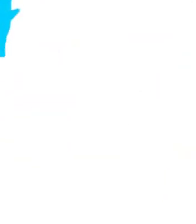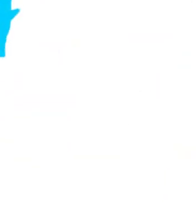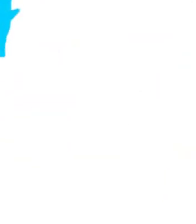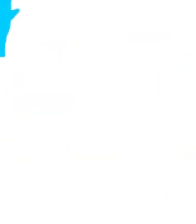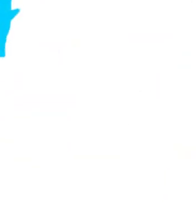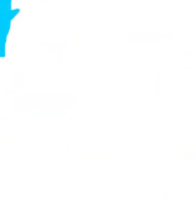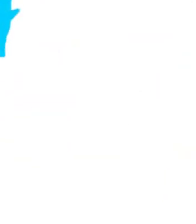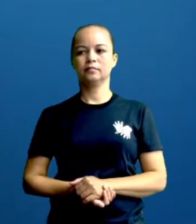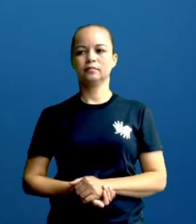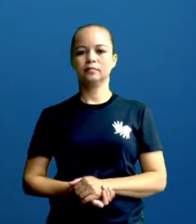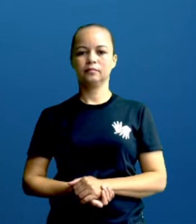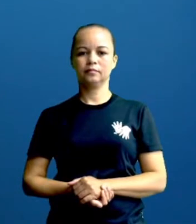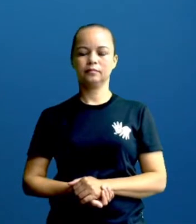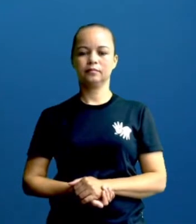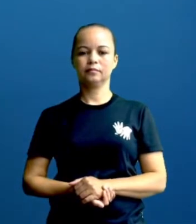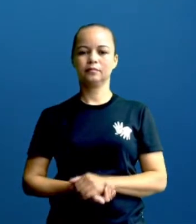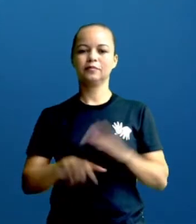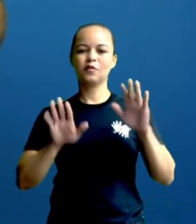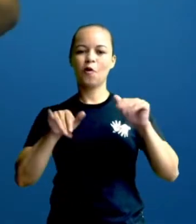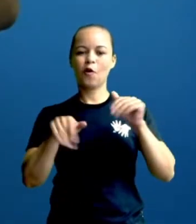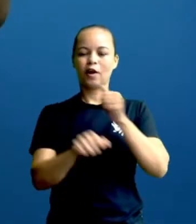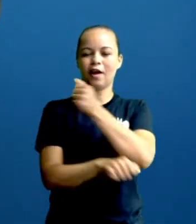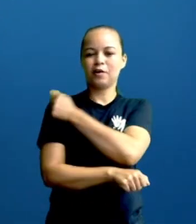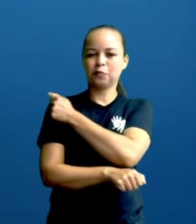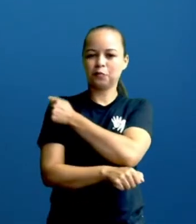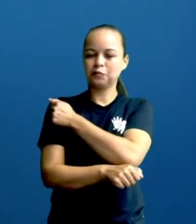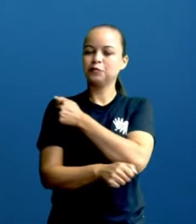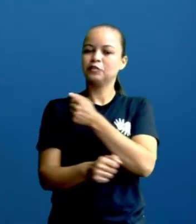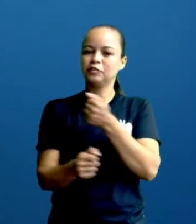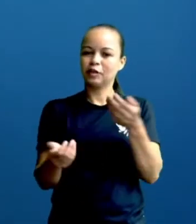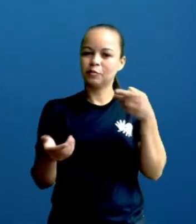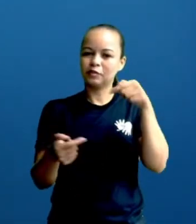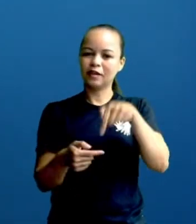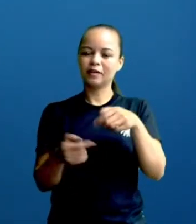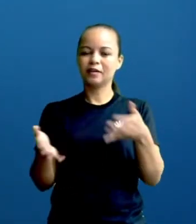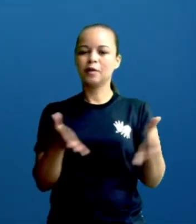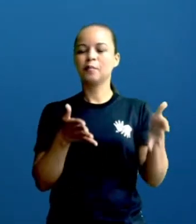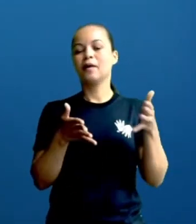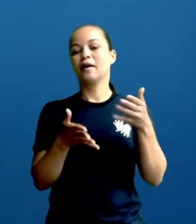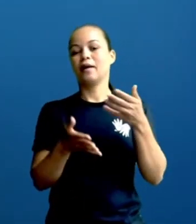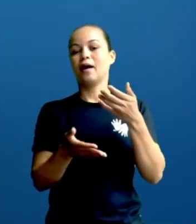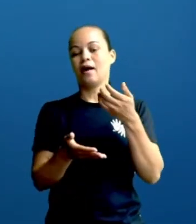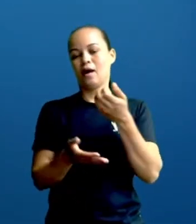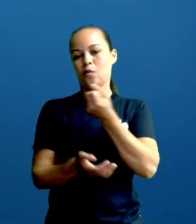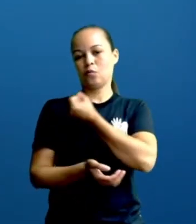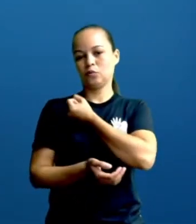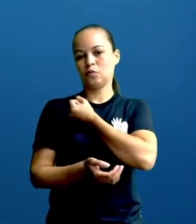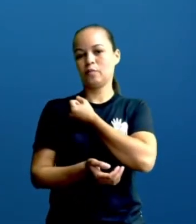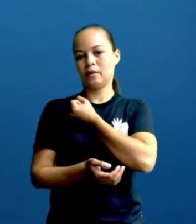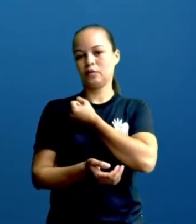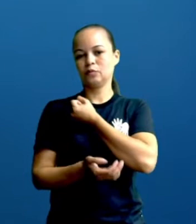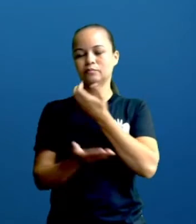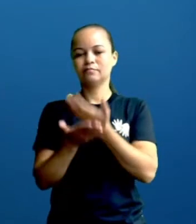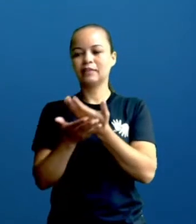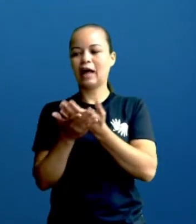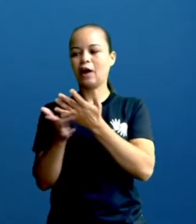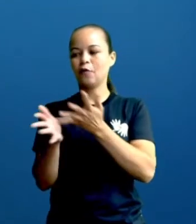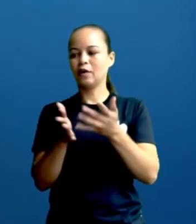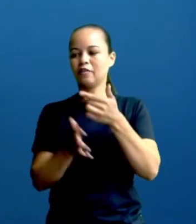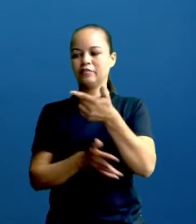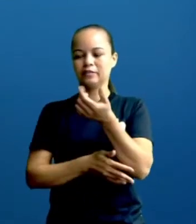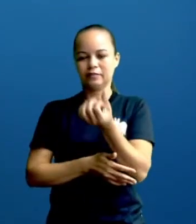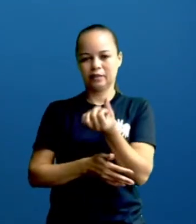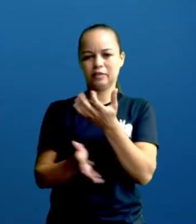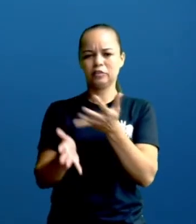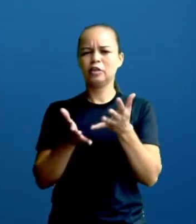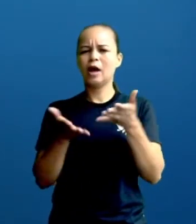o Olá pessoal estamos aqui para nós a 26ª aula e na aula de hoje nós